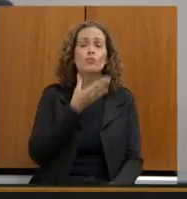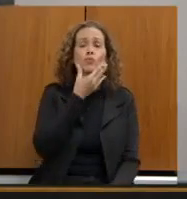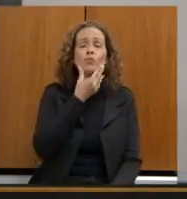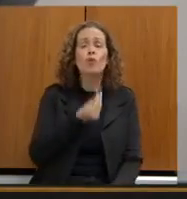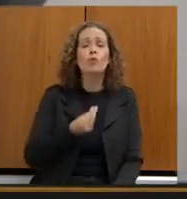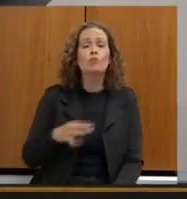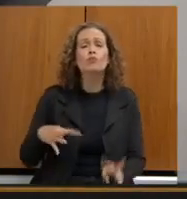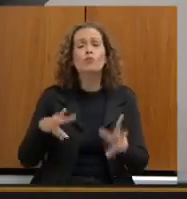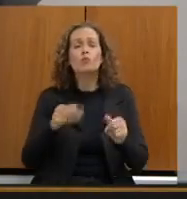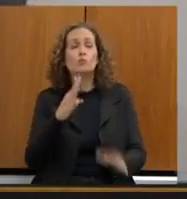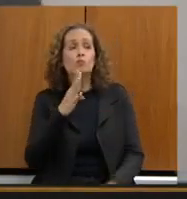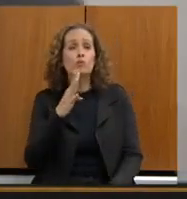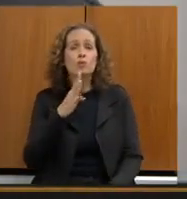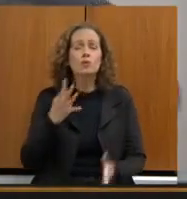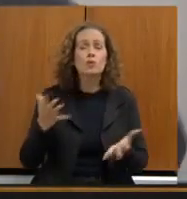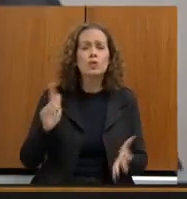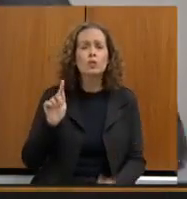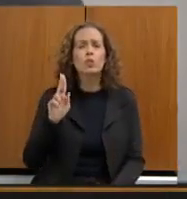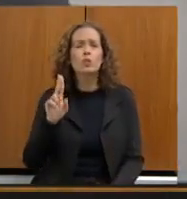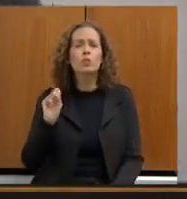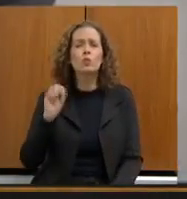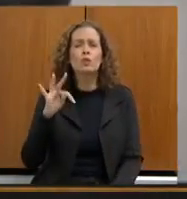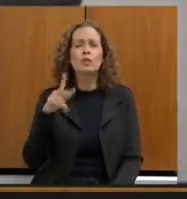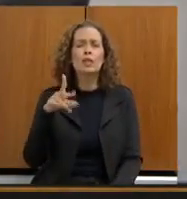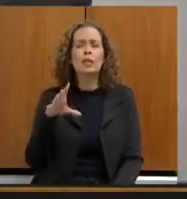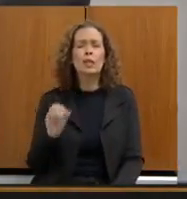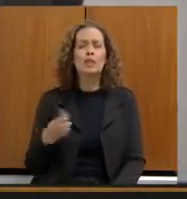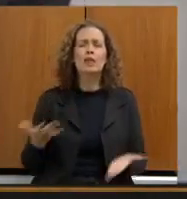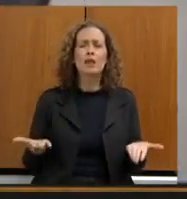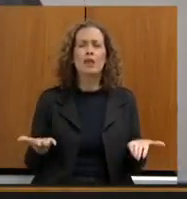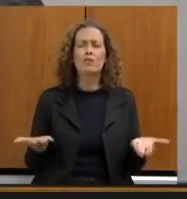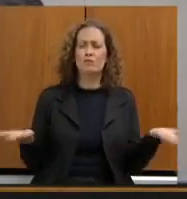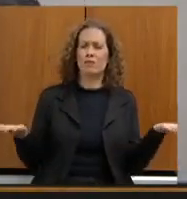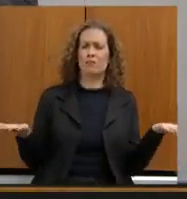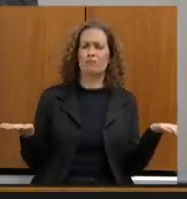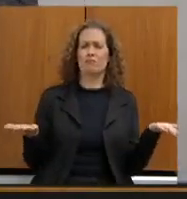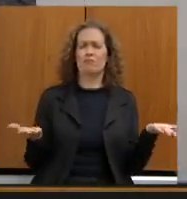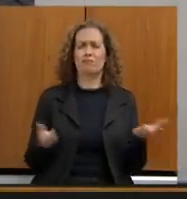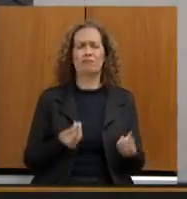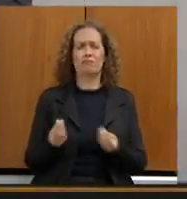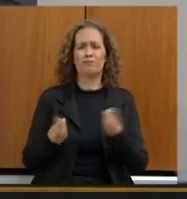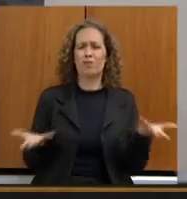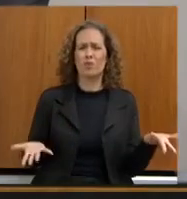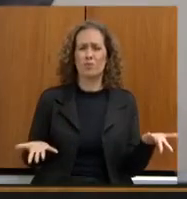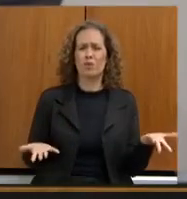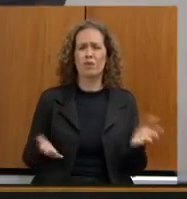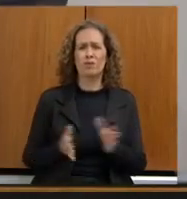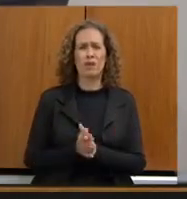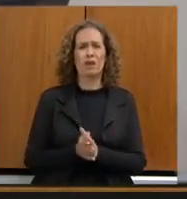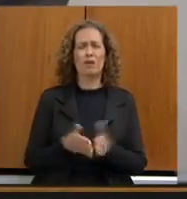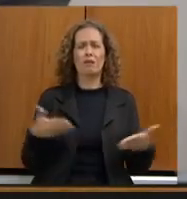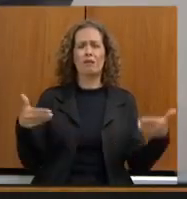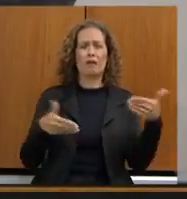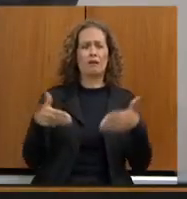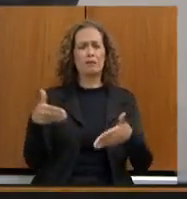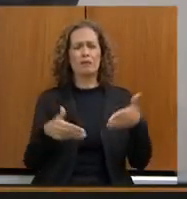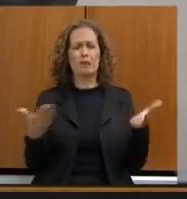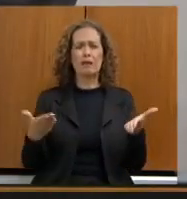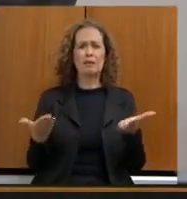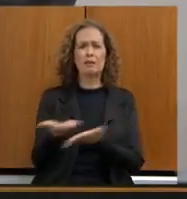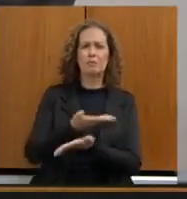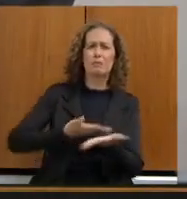conhecida como está o Gustavo tosse chega aqui falando que vai comprar a lei que ela determina o acesso compartilhado as informações